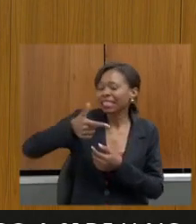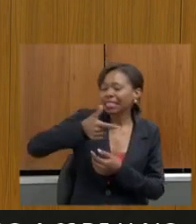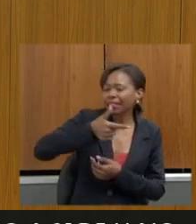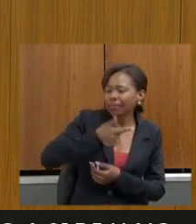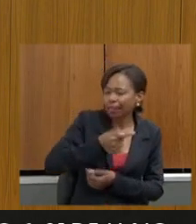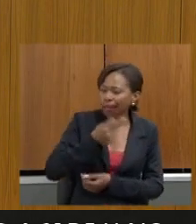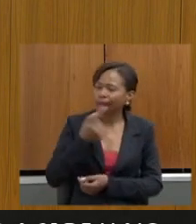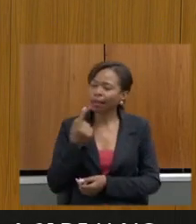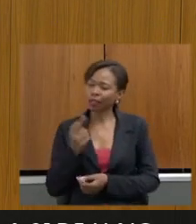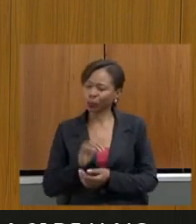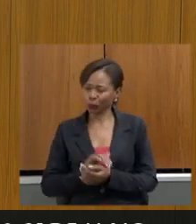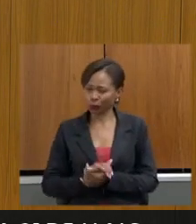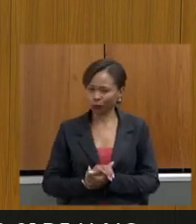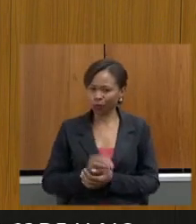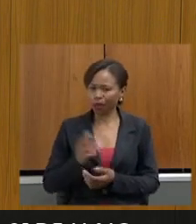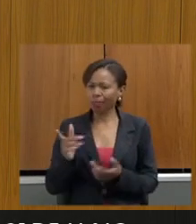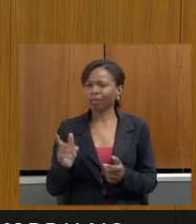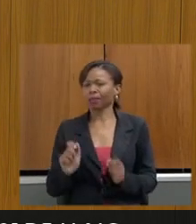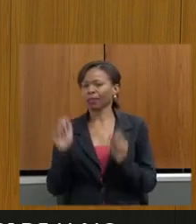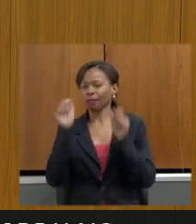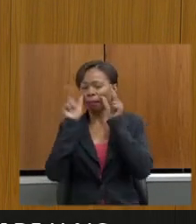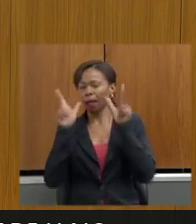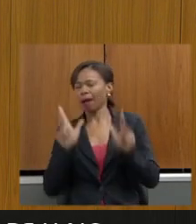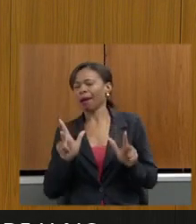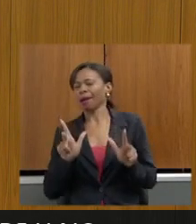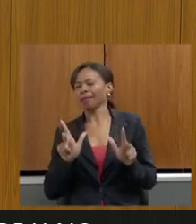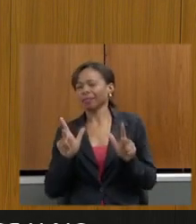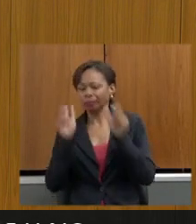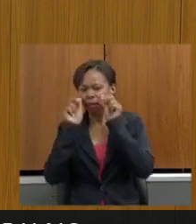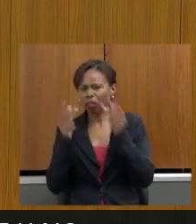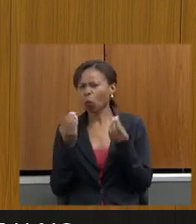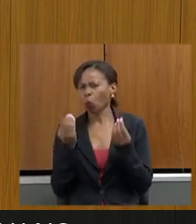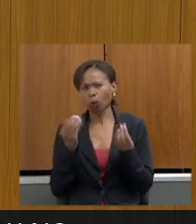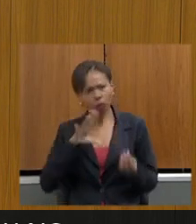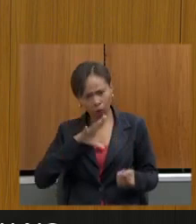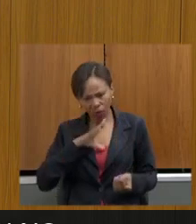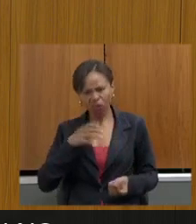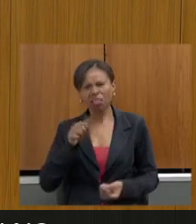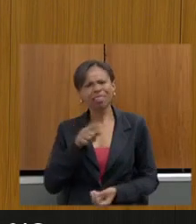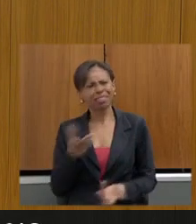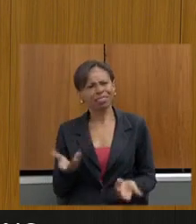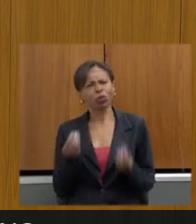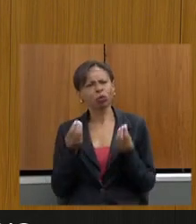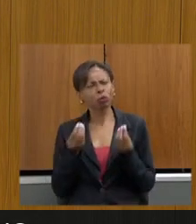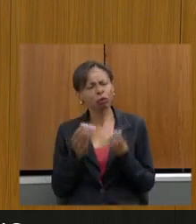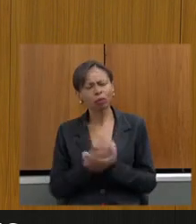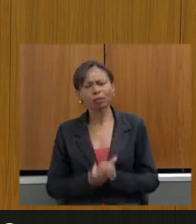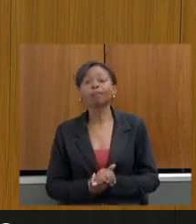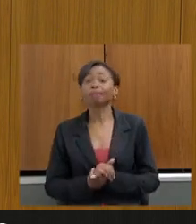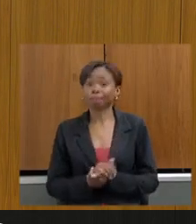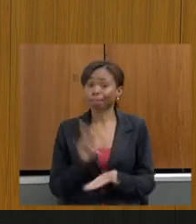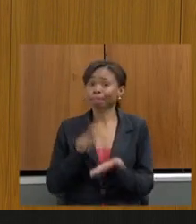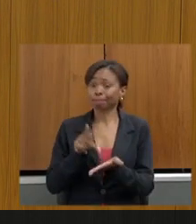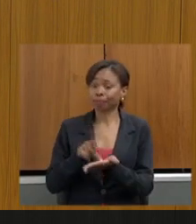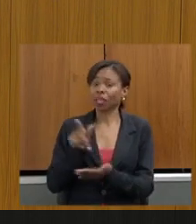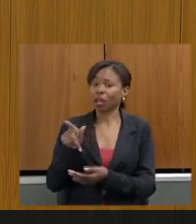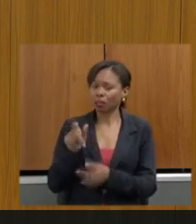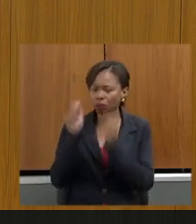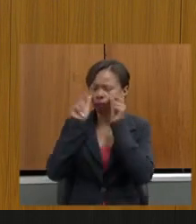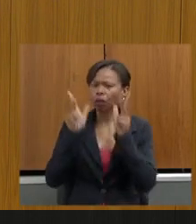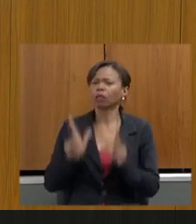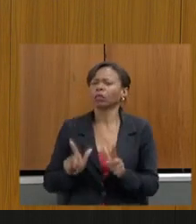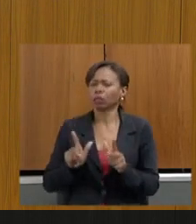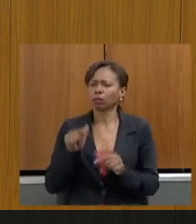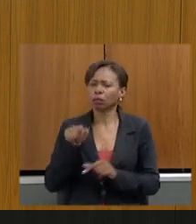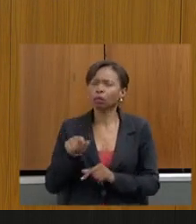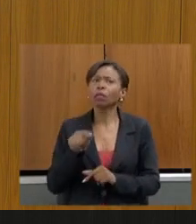demais agradecer bicho danado o tal do 71 né vai ter coragem assim né e a Ana né de perto o sinal vermelho da na Falcão